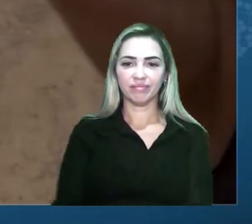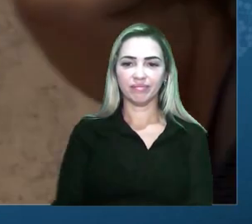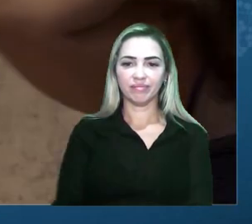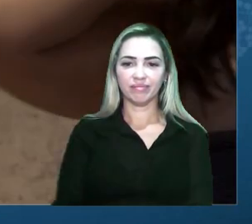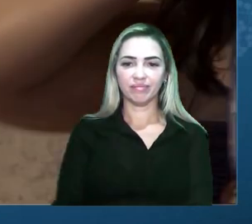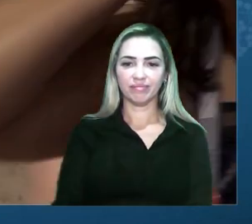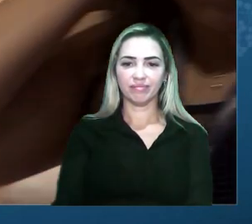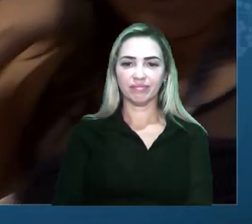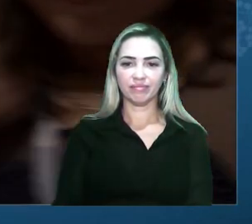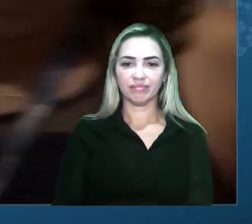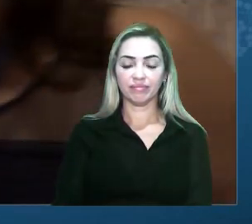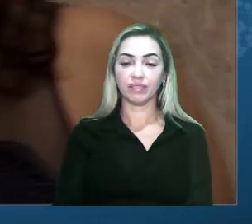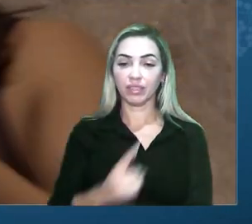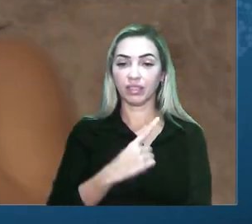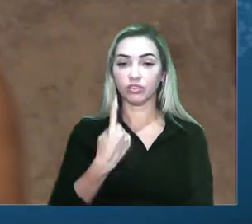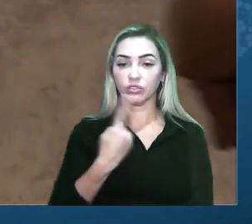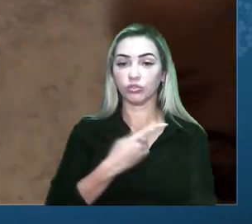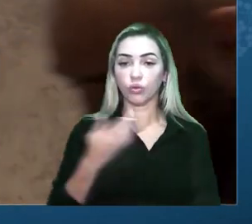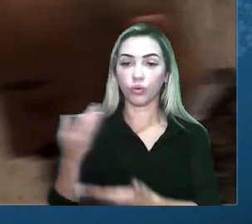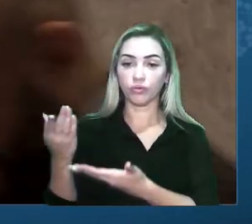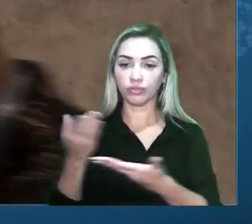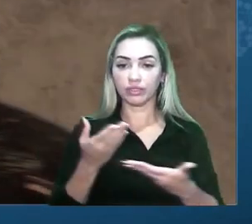gente convida para umas palavras.